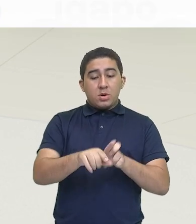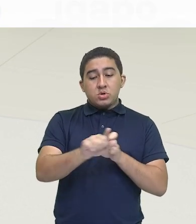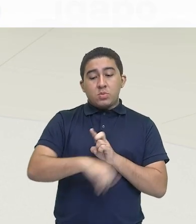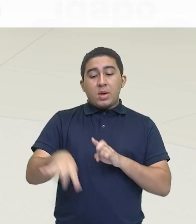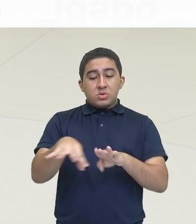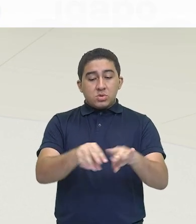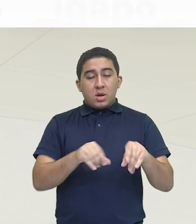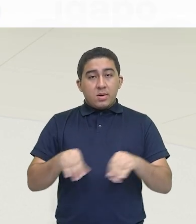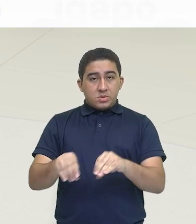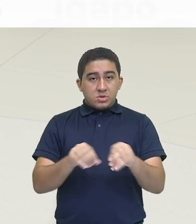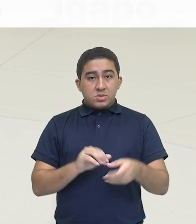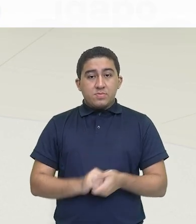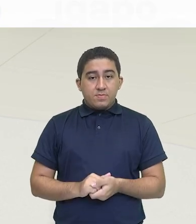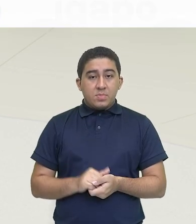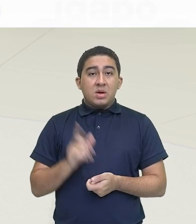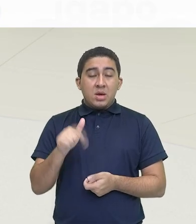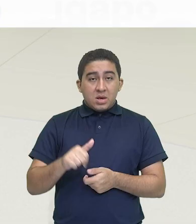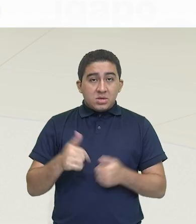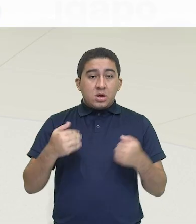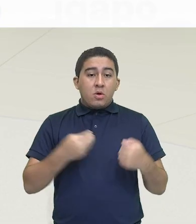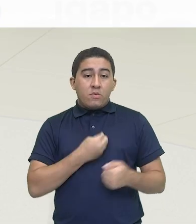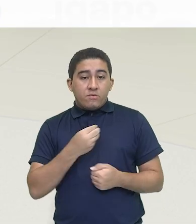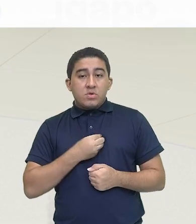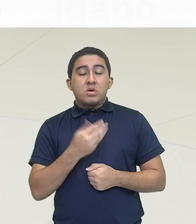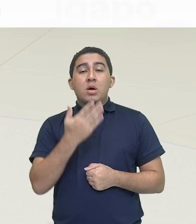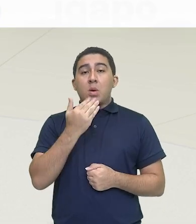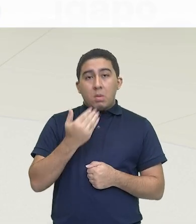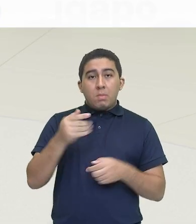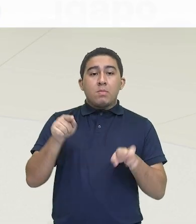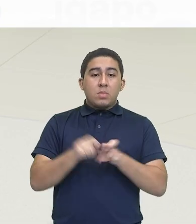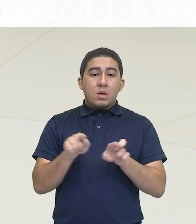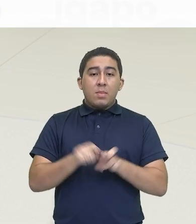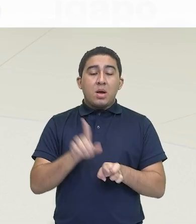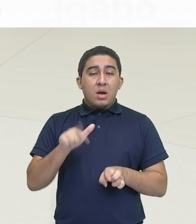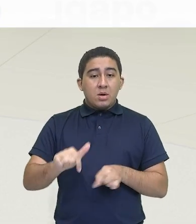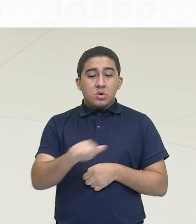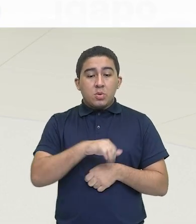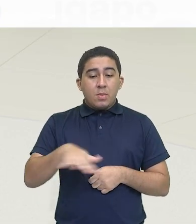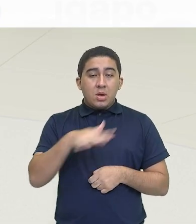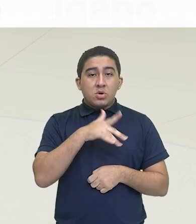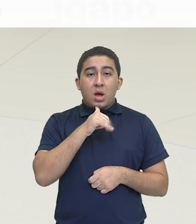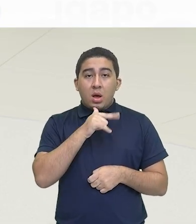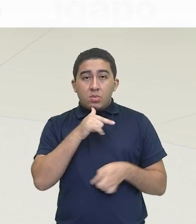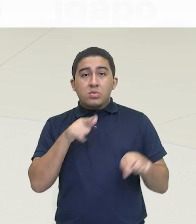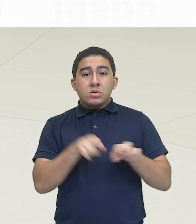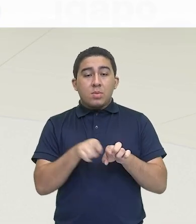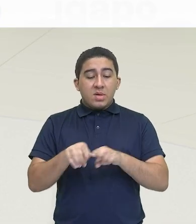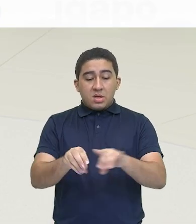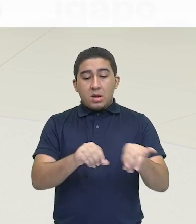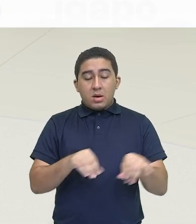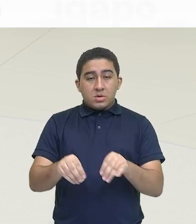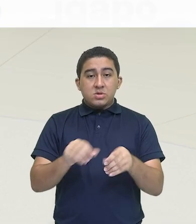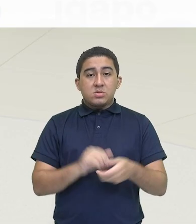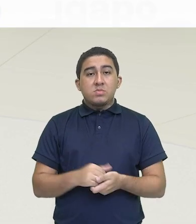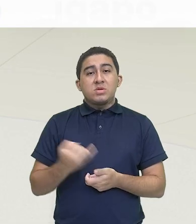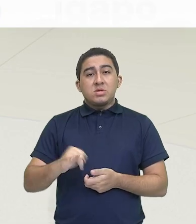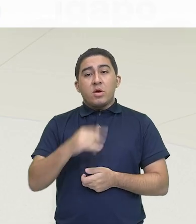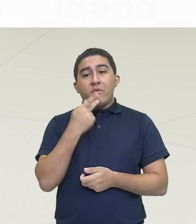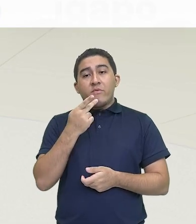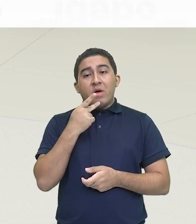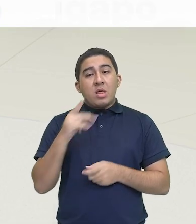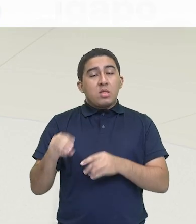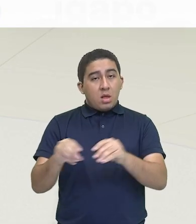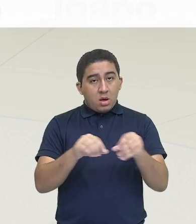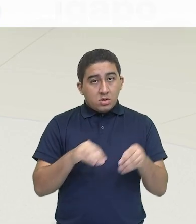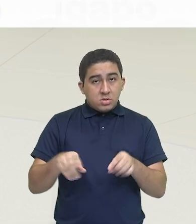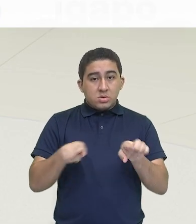ambientes terrestres. Esses organismos consumidores também em ambientes aquáticos ou ambientes terrestres. Quando eu falo em ambientes terrestres,